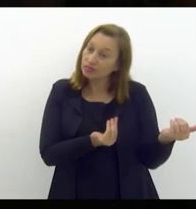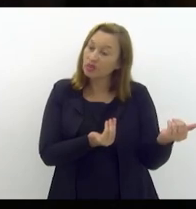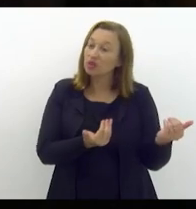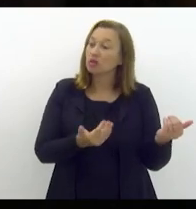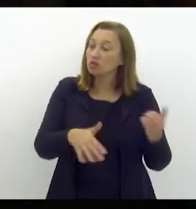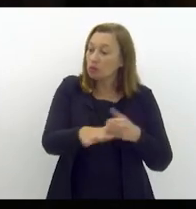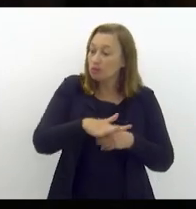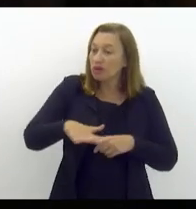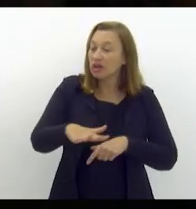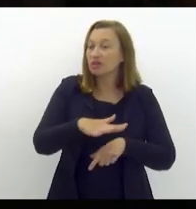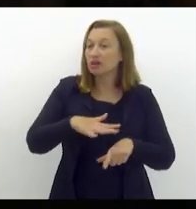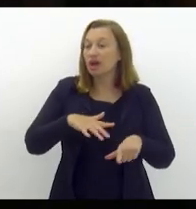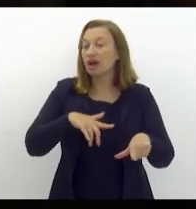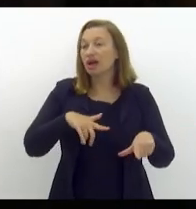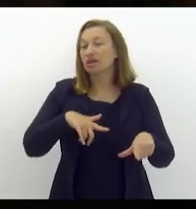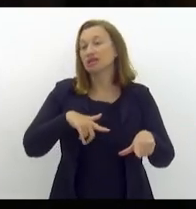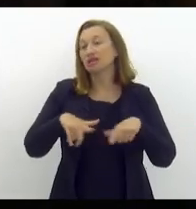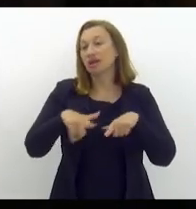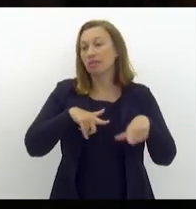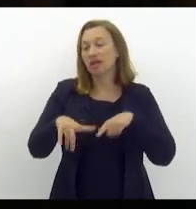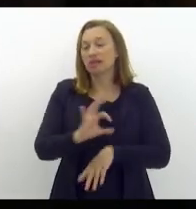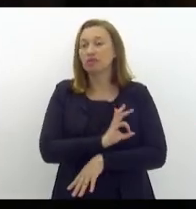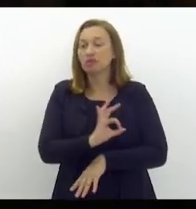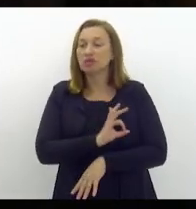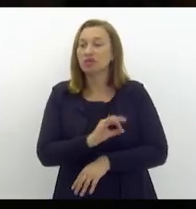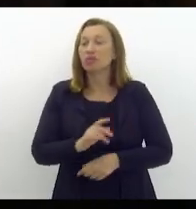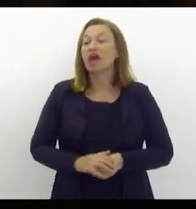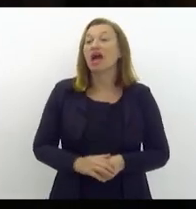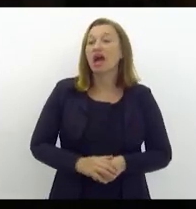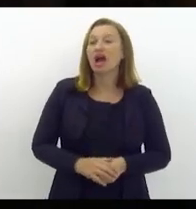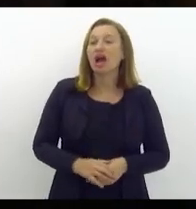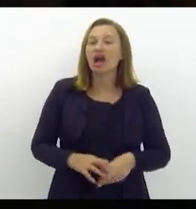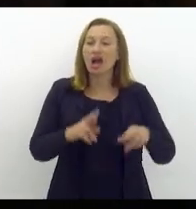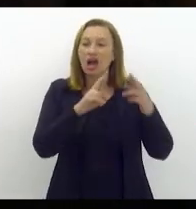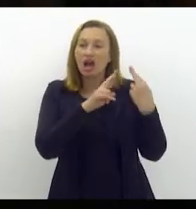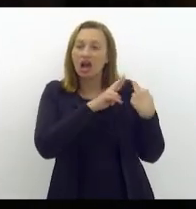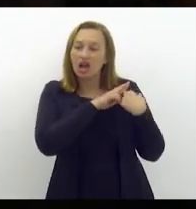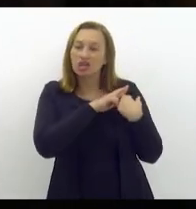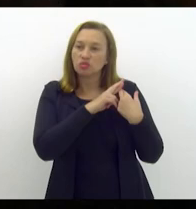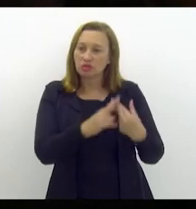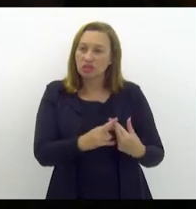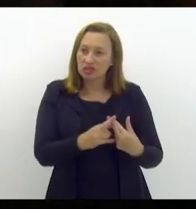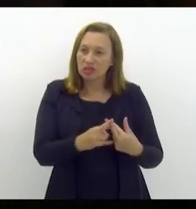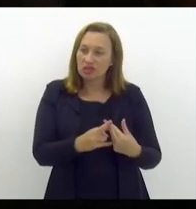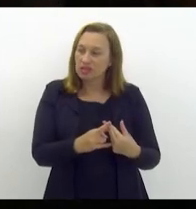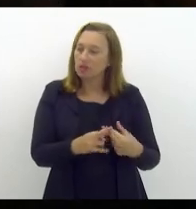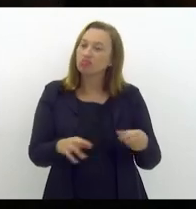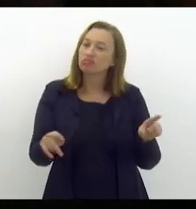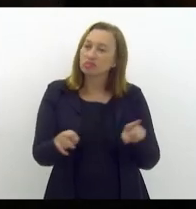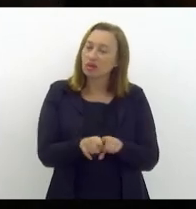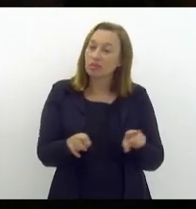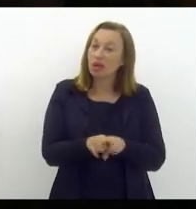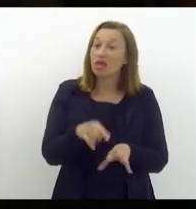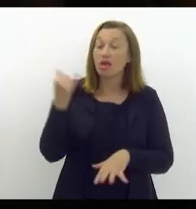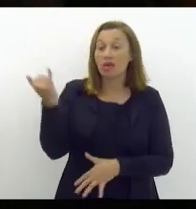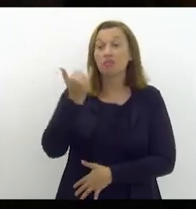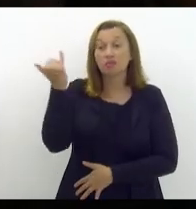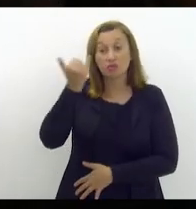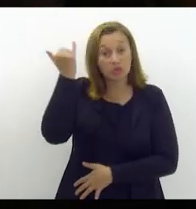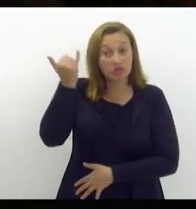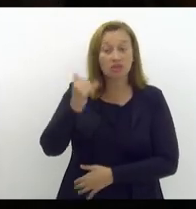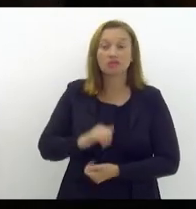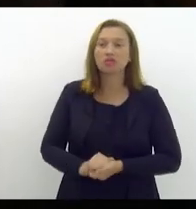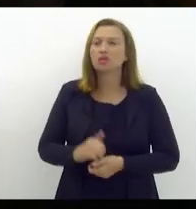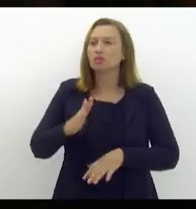policial. Isso é evidente. A responsabilização e prestação de contas também é algo fundamental.